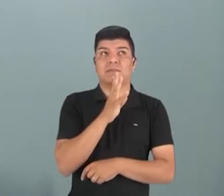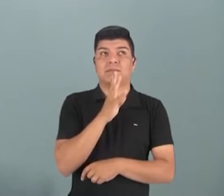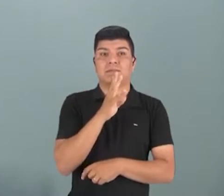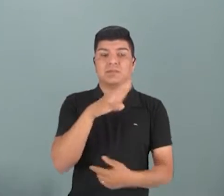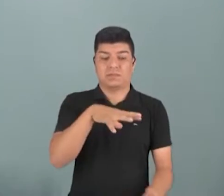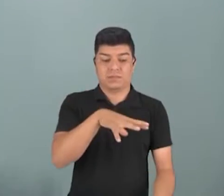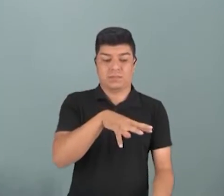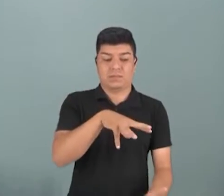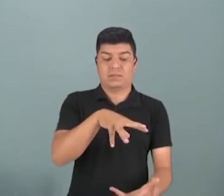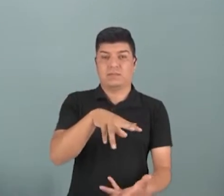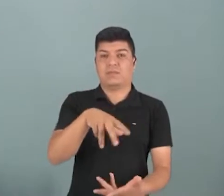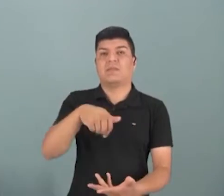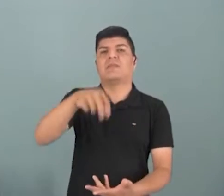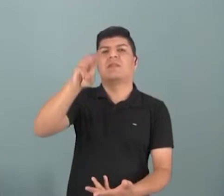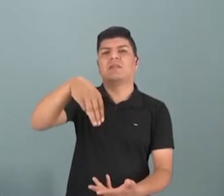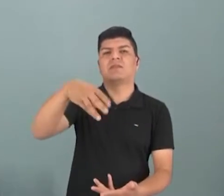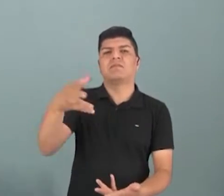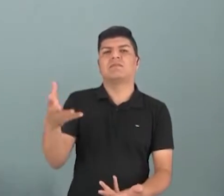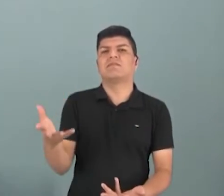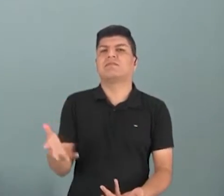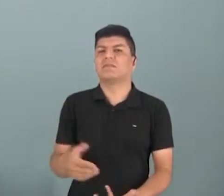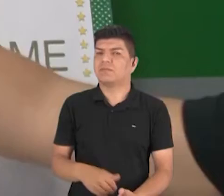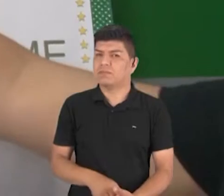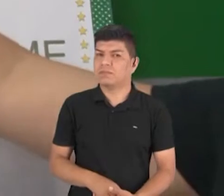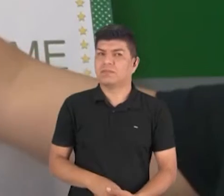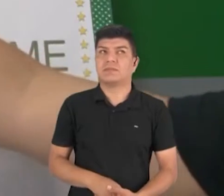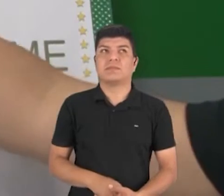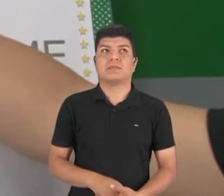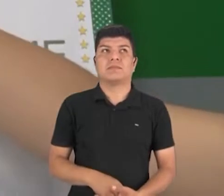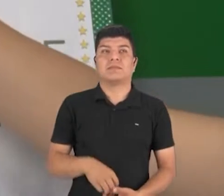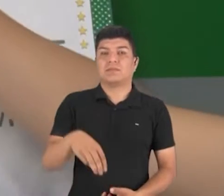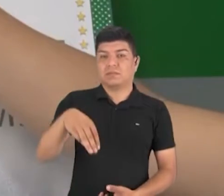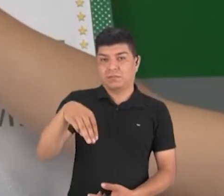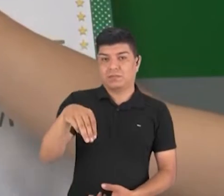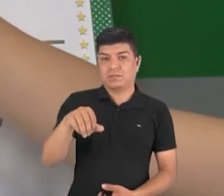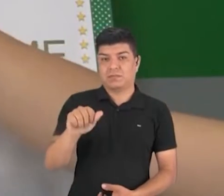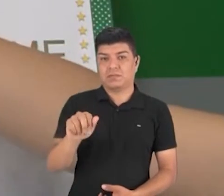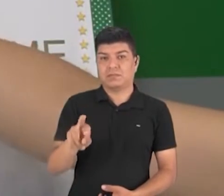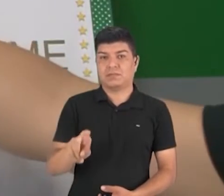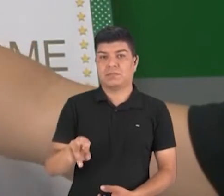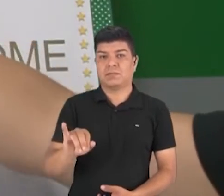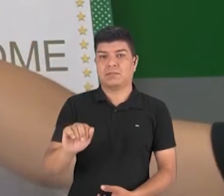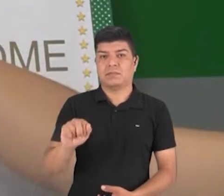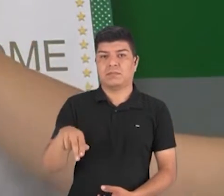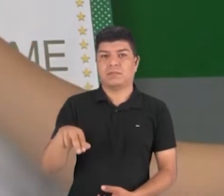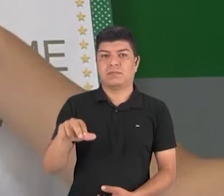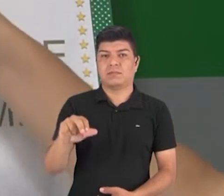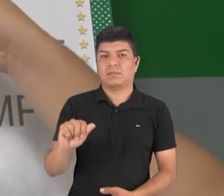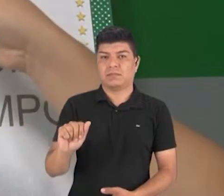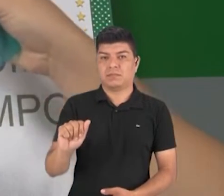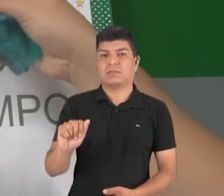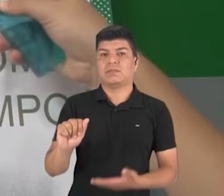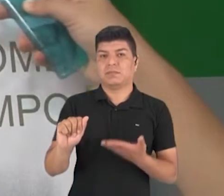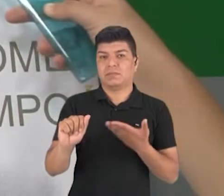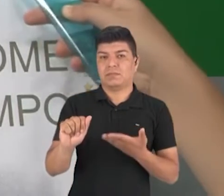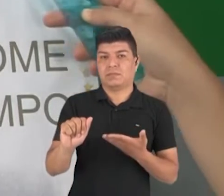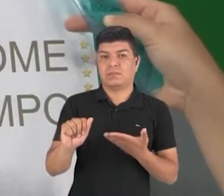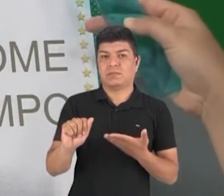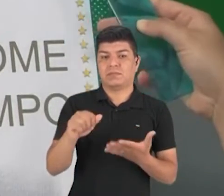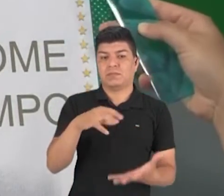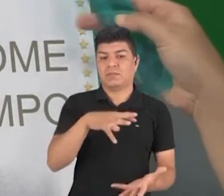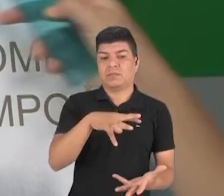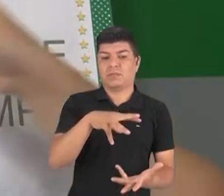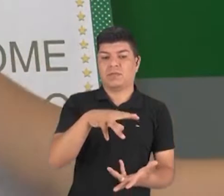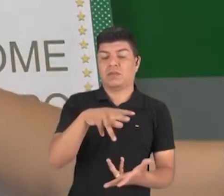o mundo de quem mesmo o da Mariana o mundo de